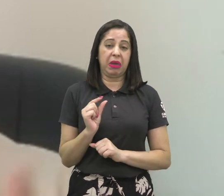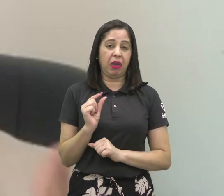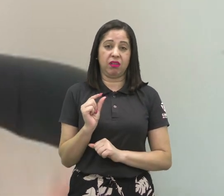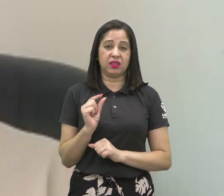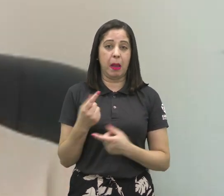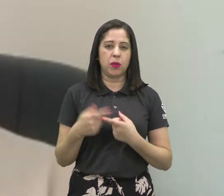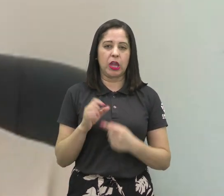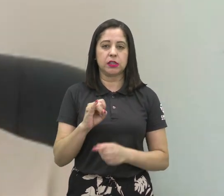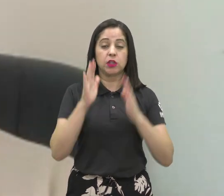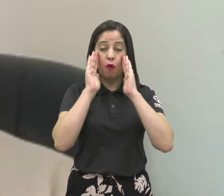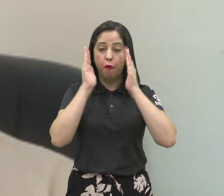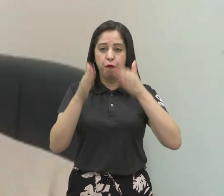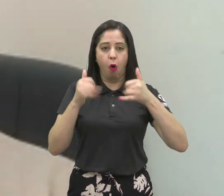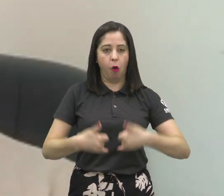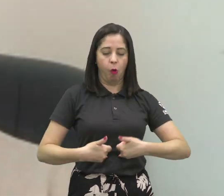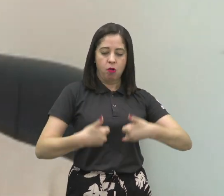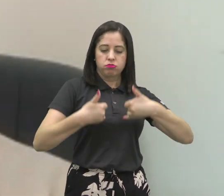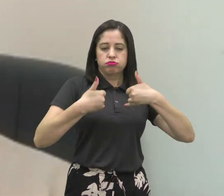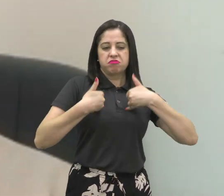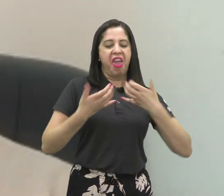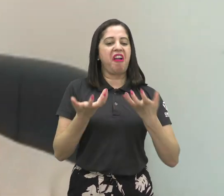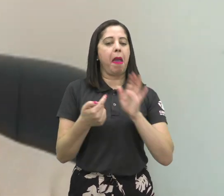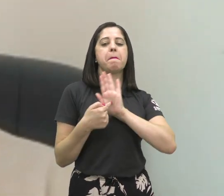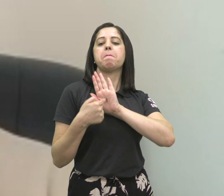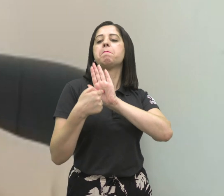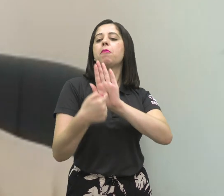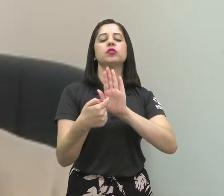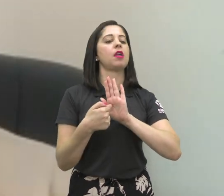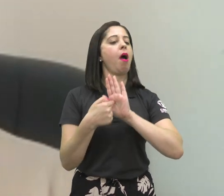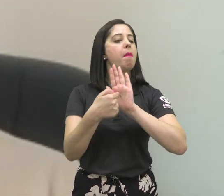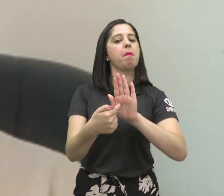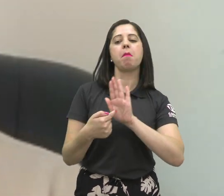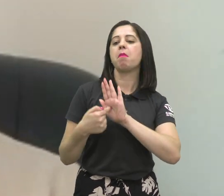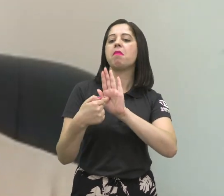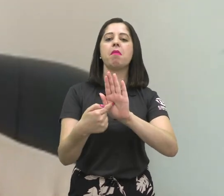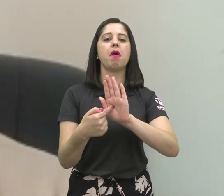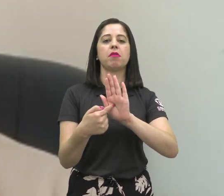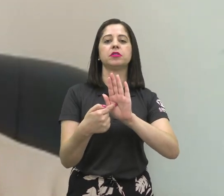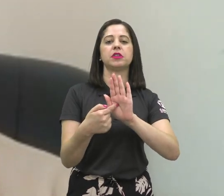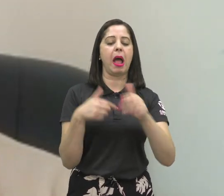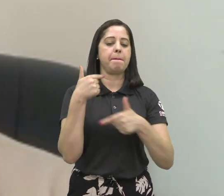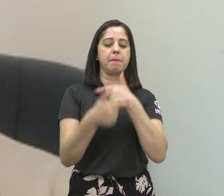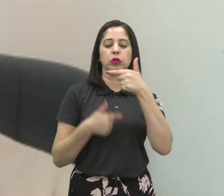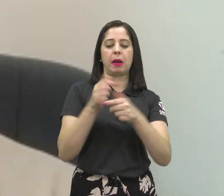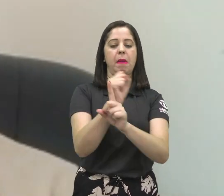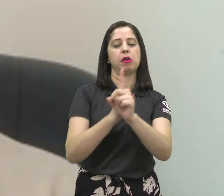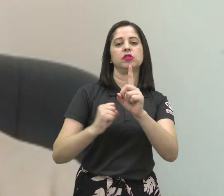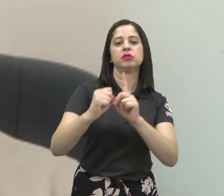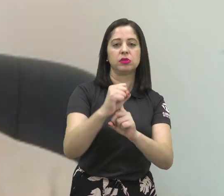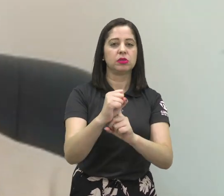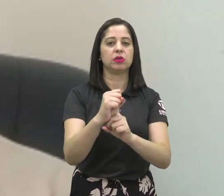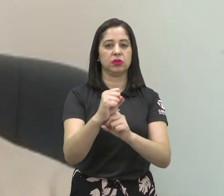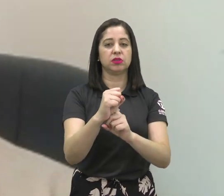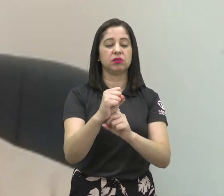ajo pela minha necessidade apenas de me agradar, e nisso eu consigo fazer um trabalho social, consigo fazer uma transformação,